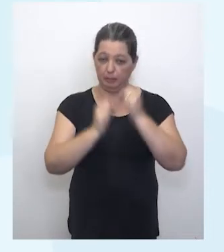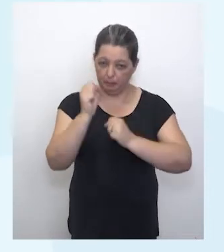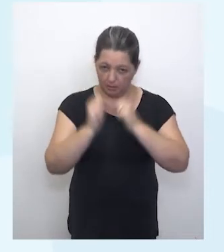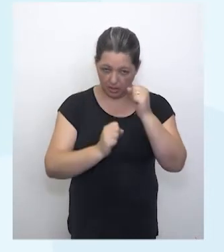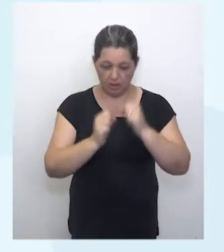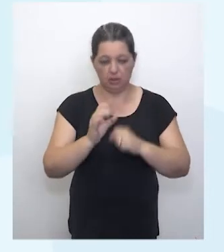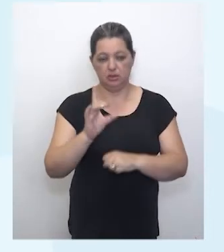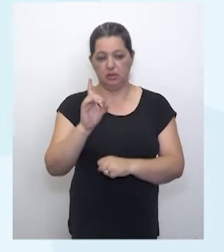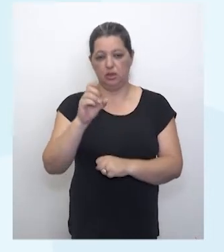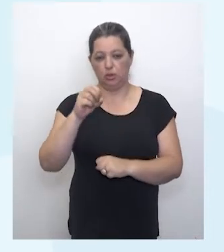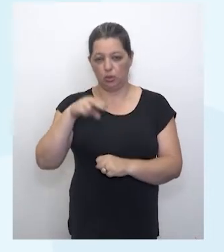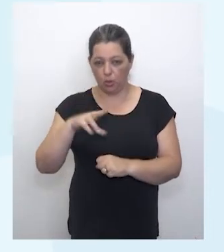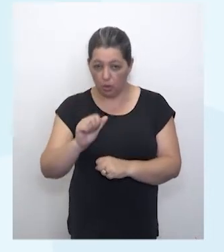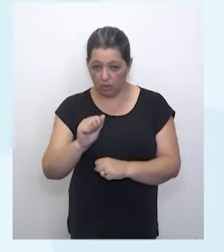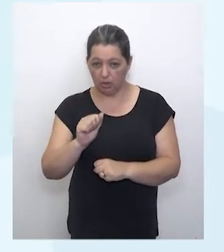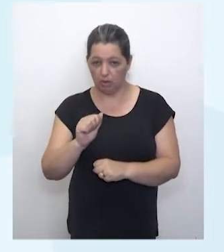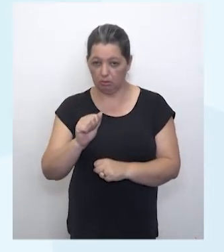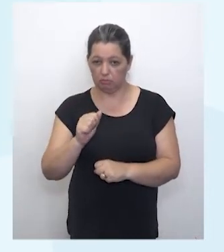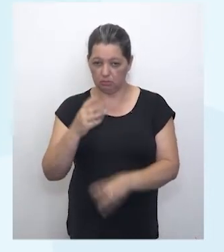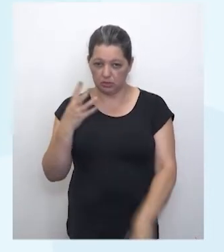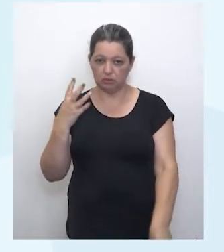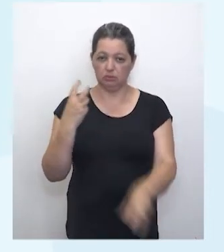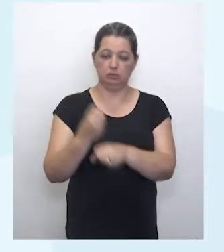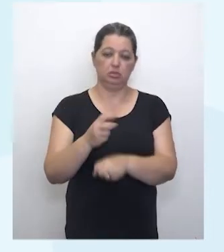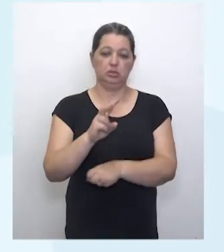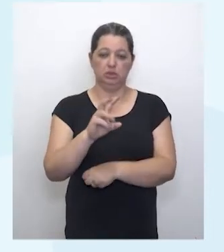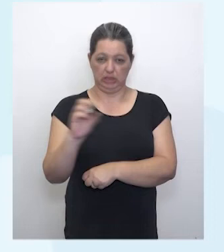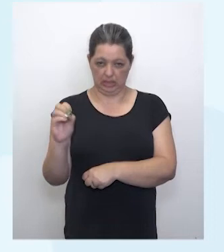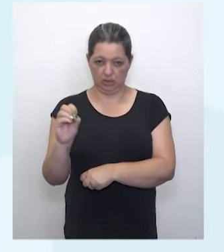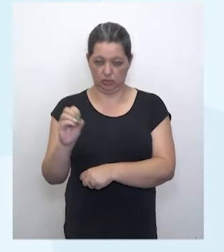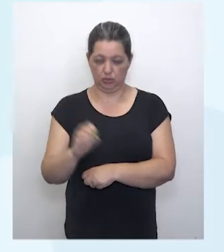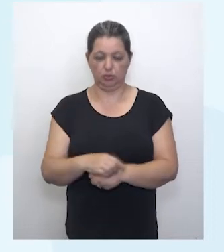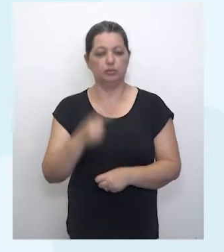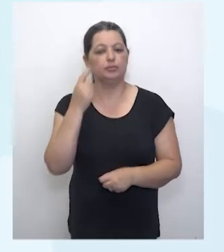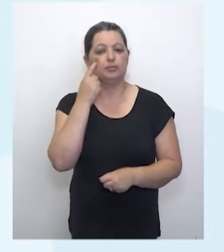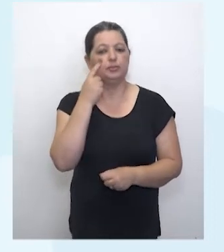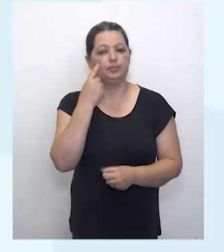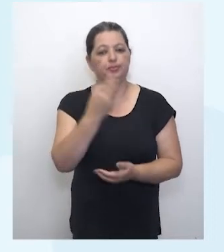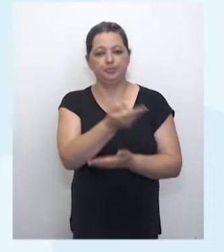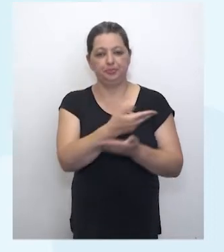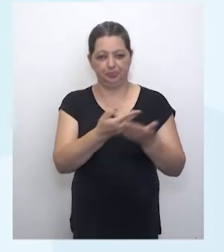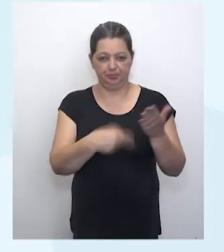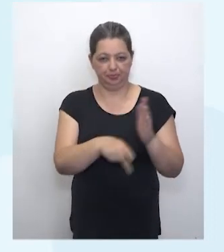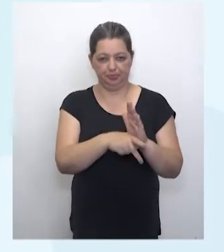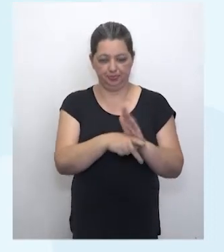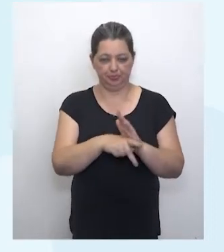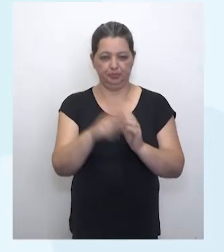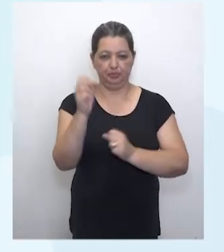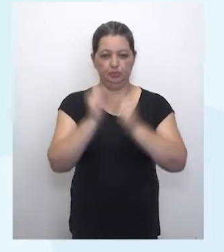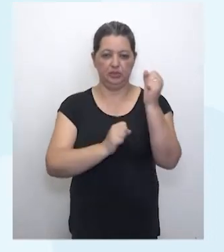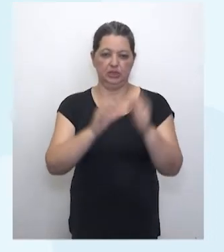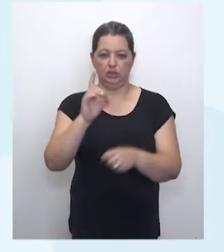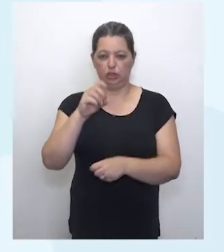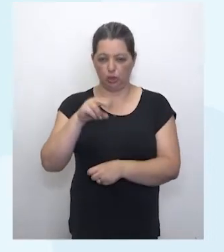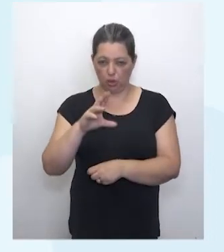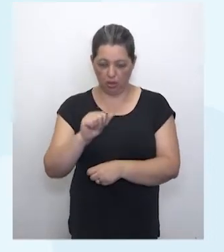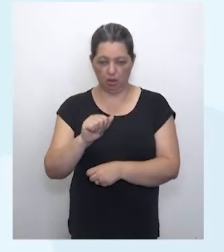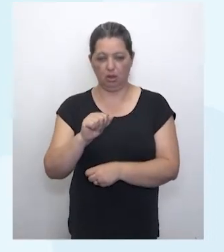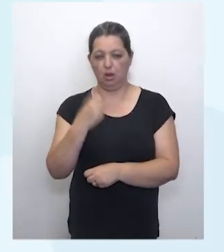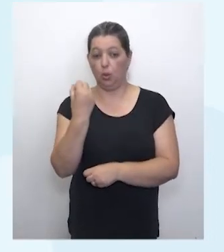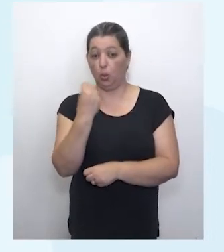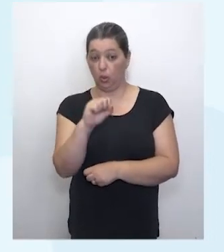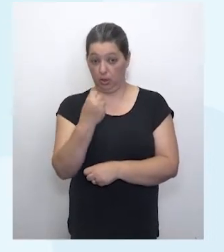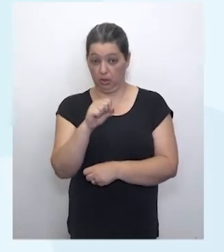a esse total de 500. Então, pego o total de figurinhas da empresa dona, que são 8. Então,